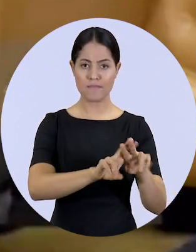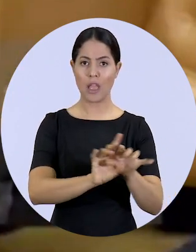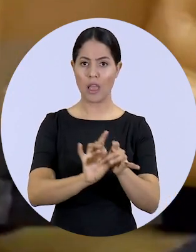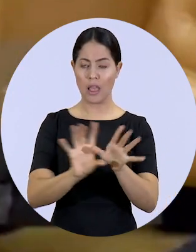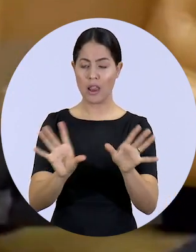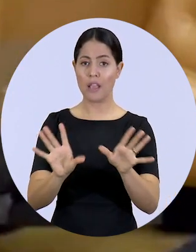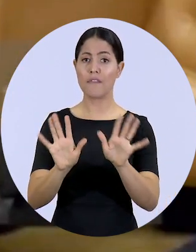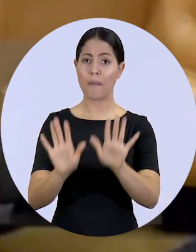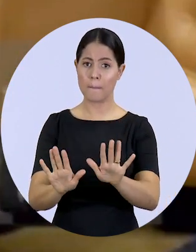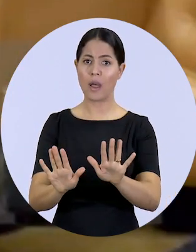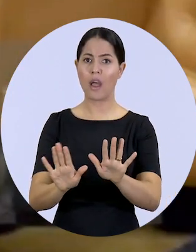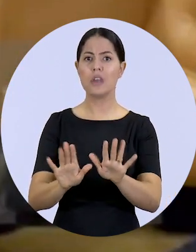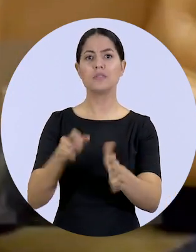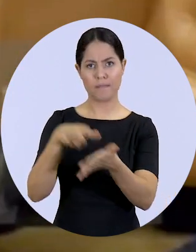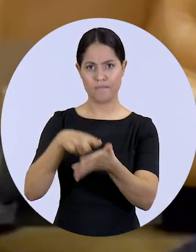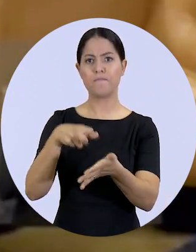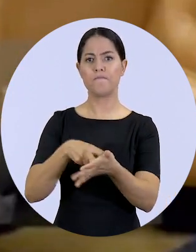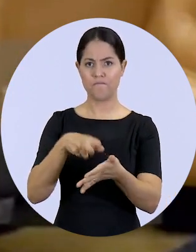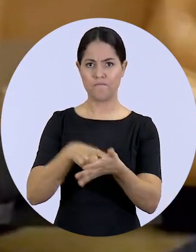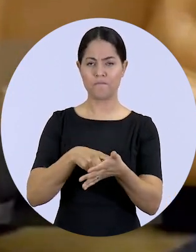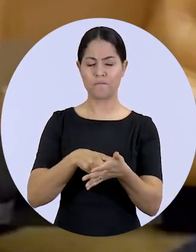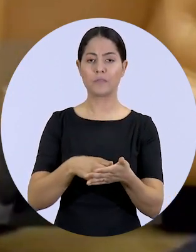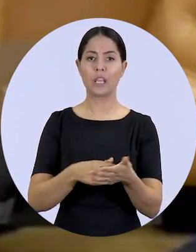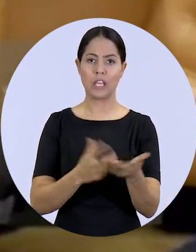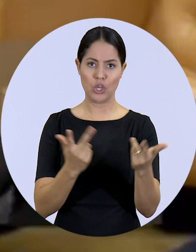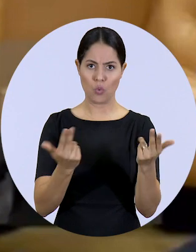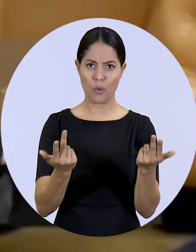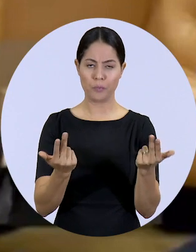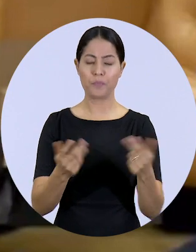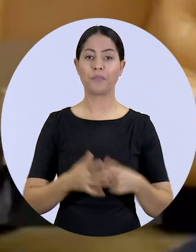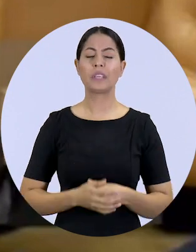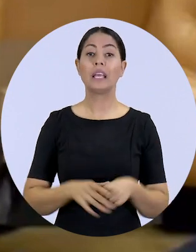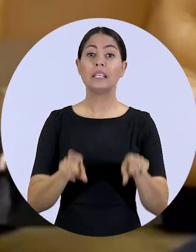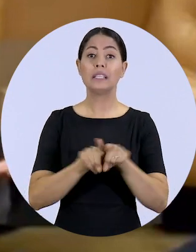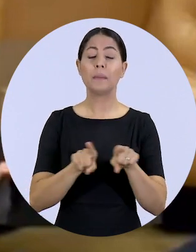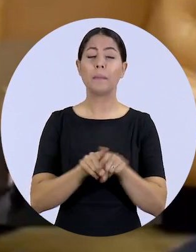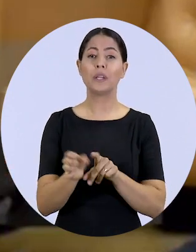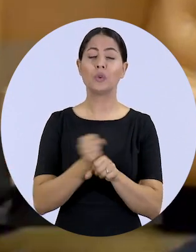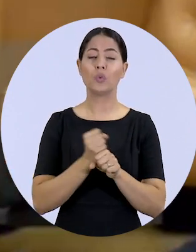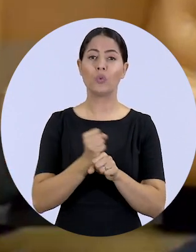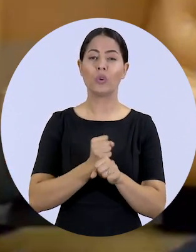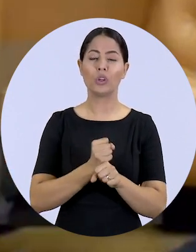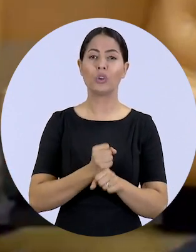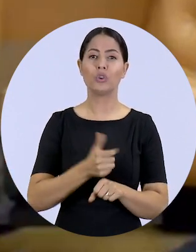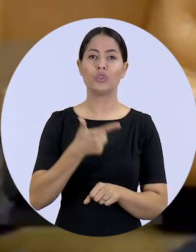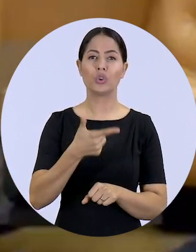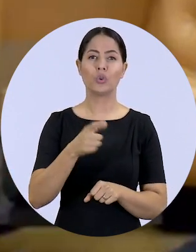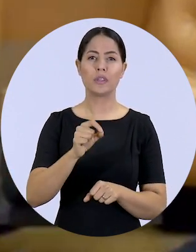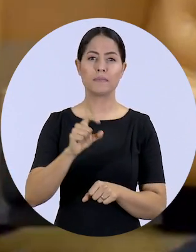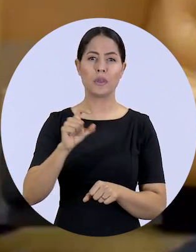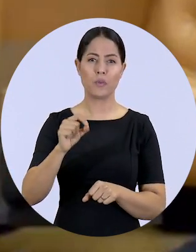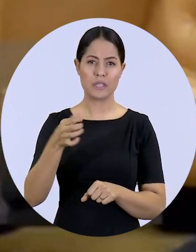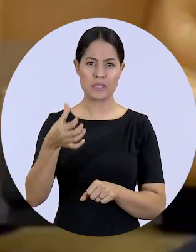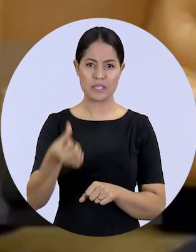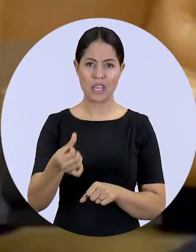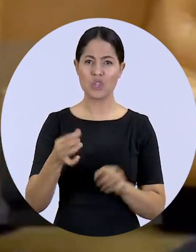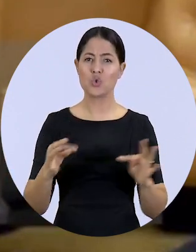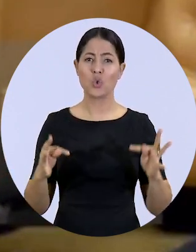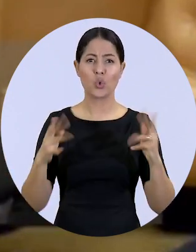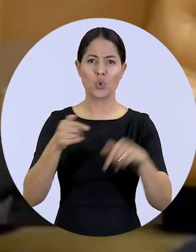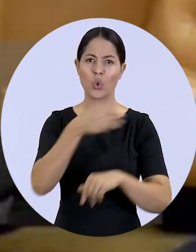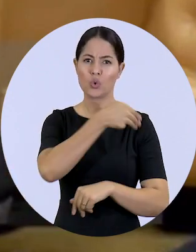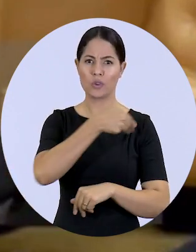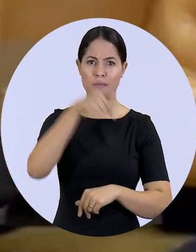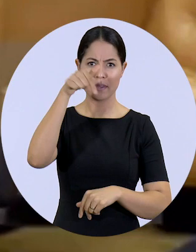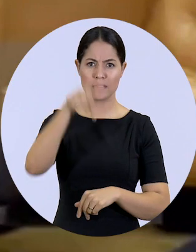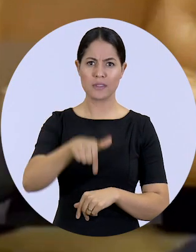mas são identicamente sanções penais, no ano de 2006, todos os ministros